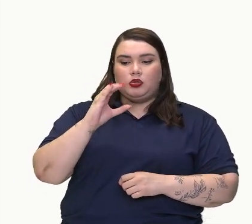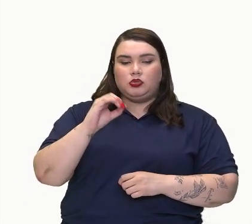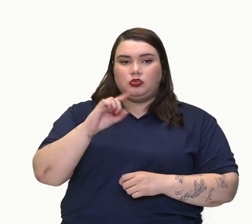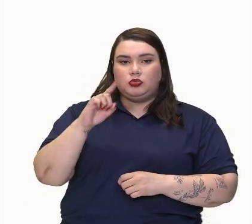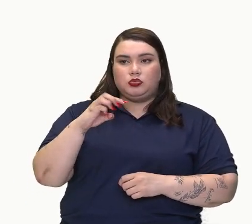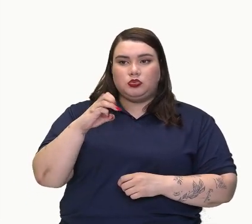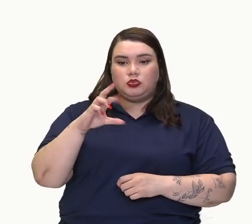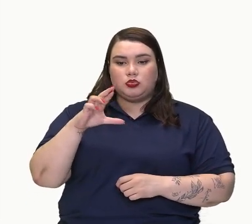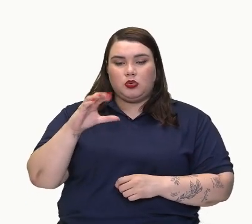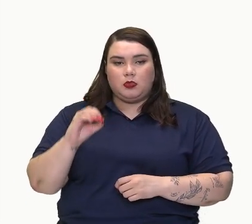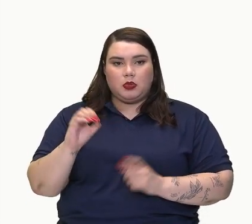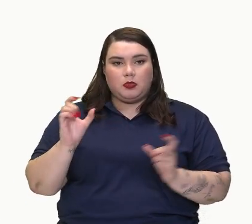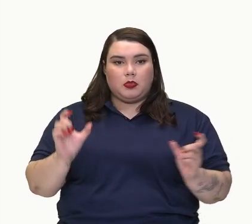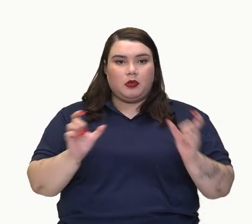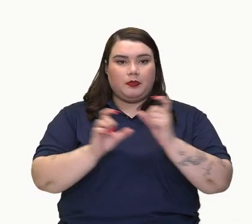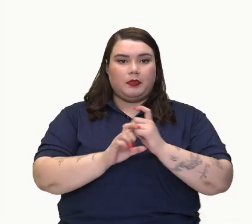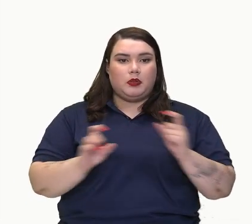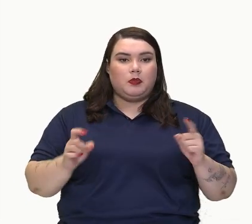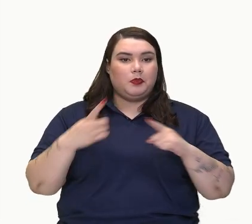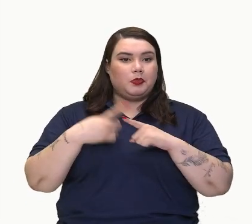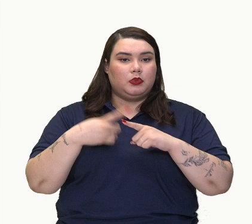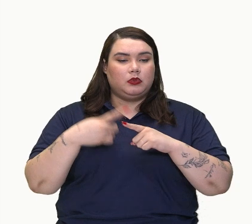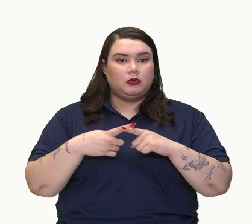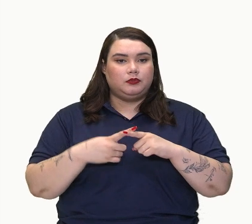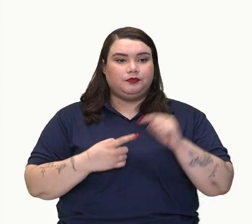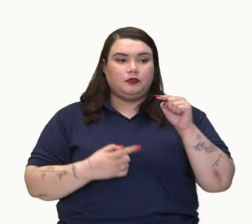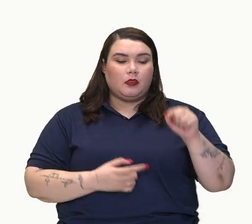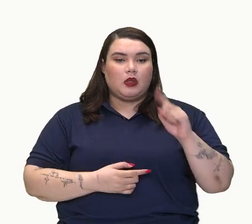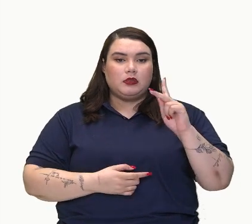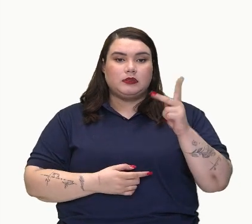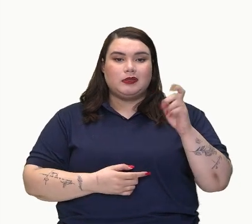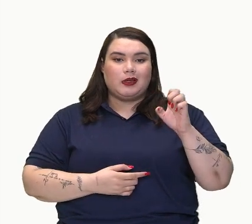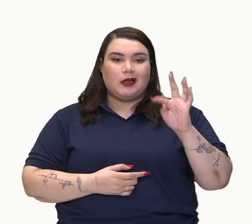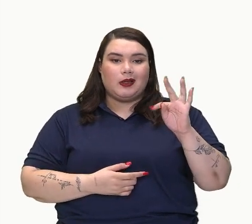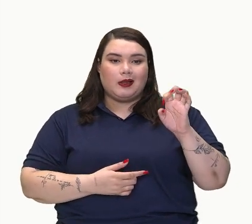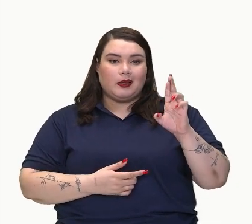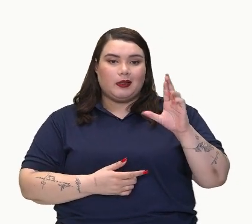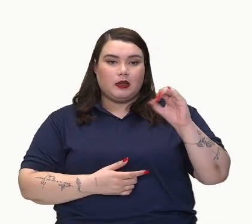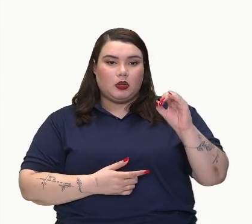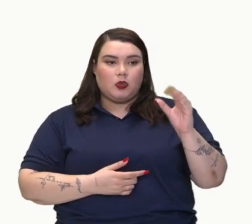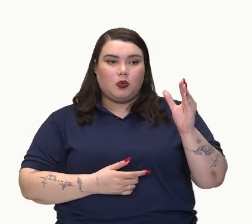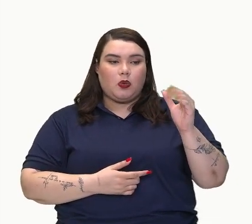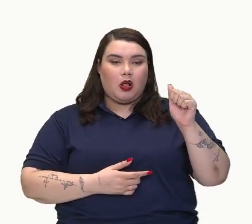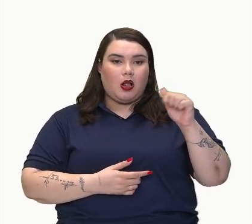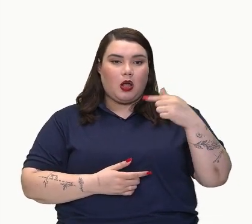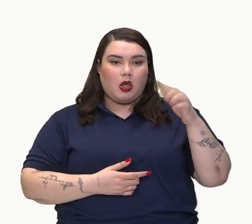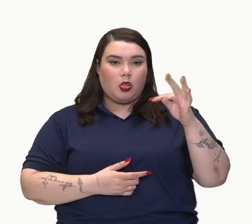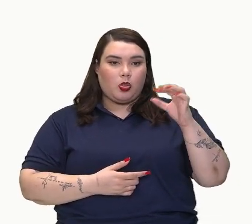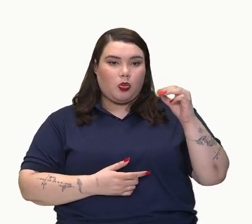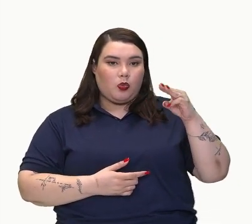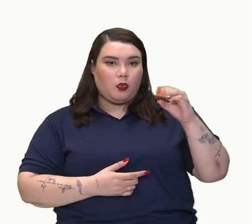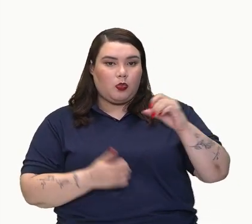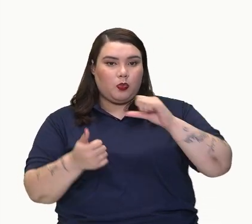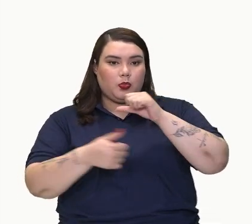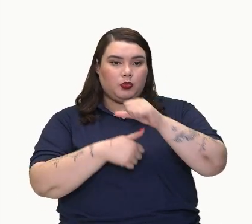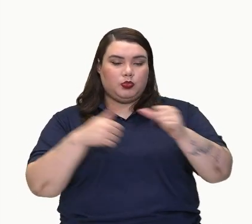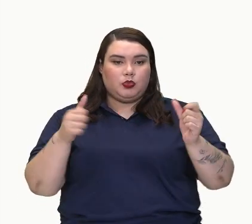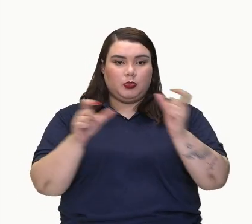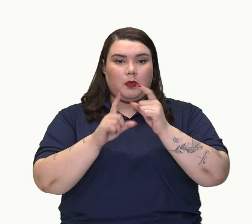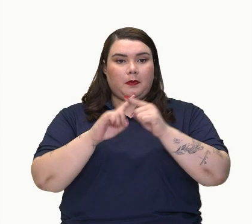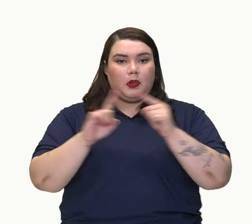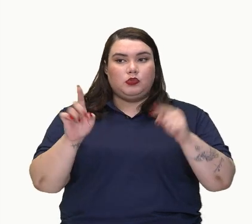professor? Note que o heteroátomo, ele mudou de posição, mas o nome da estrutura não mudou de